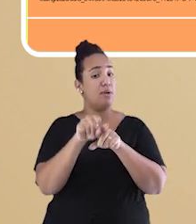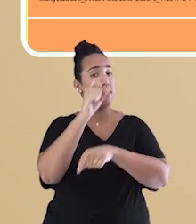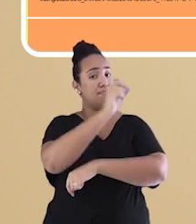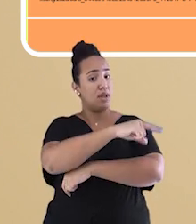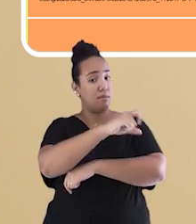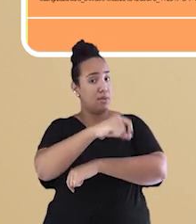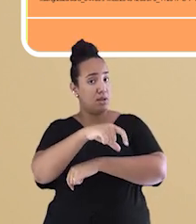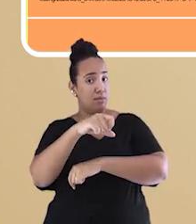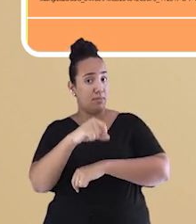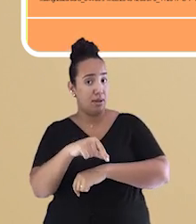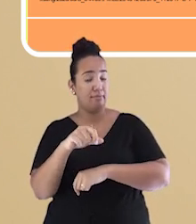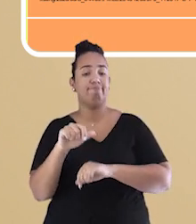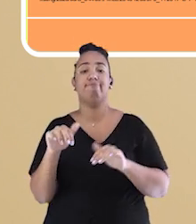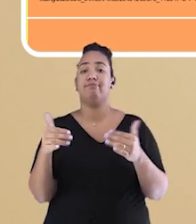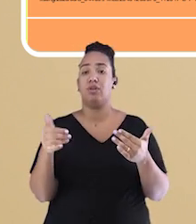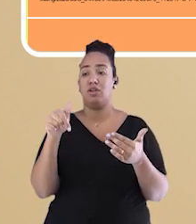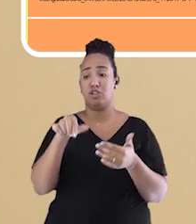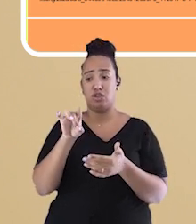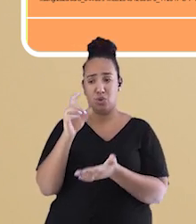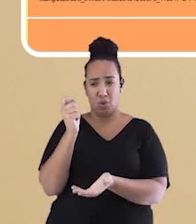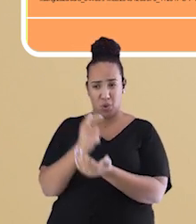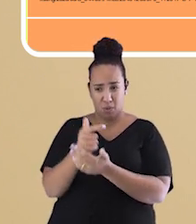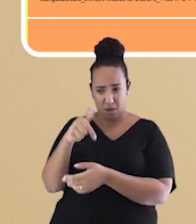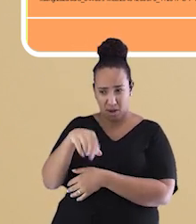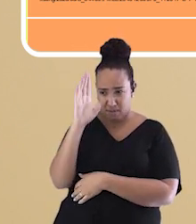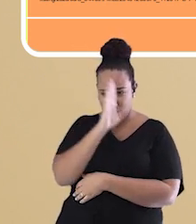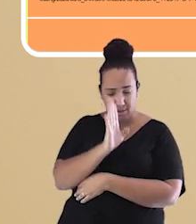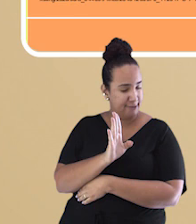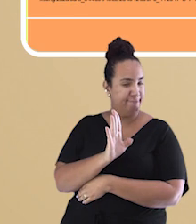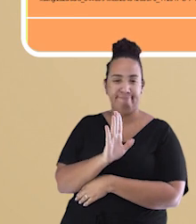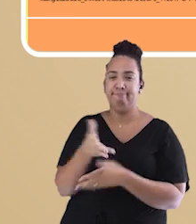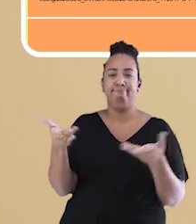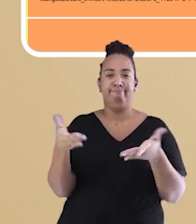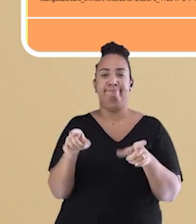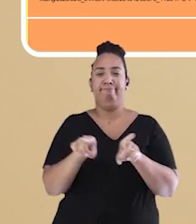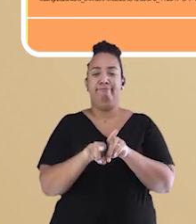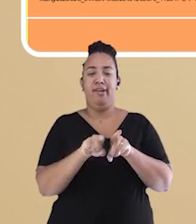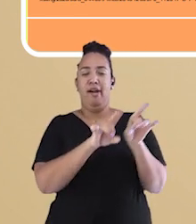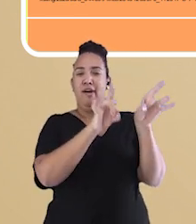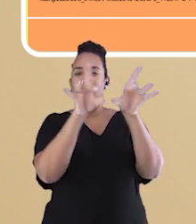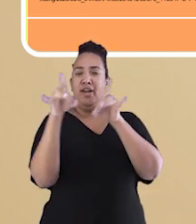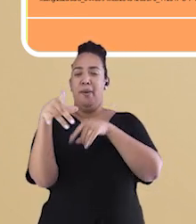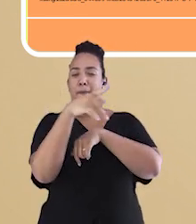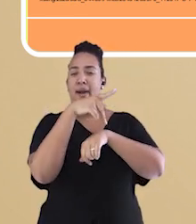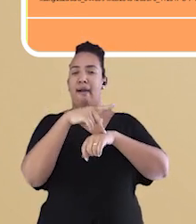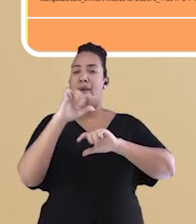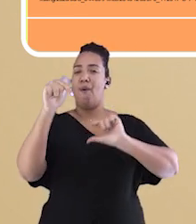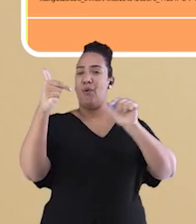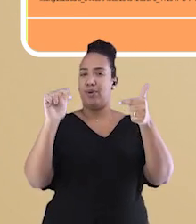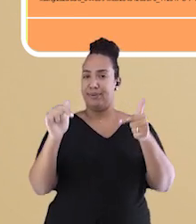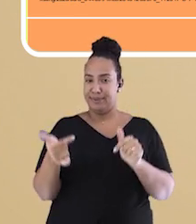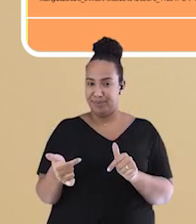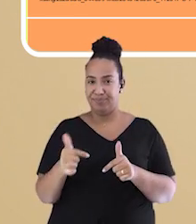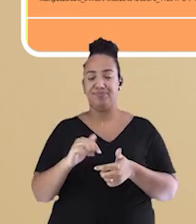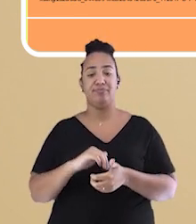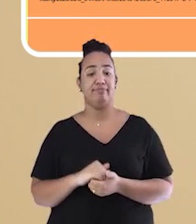e, além de deixar de comprar aqui, também entraram na disputa para vender o produto para outros países. Antes